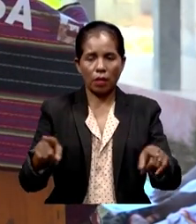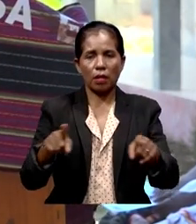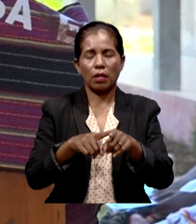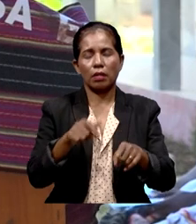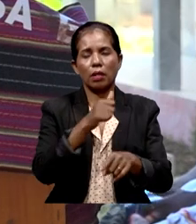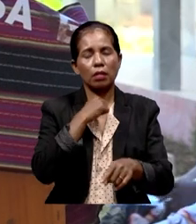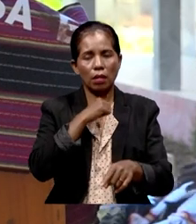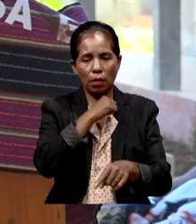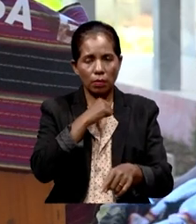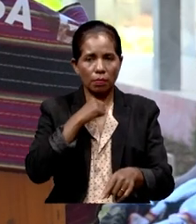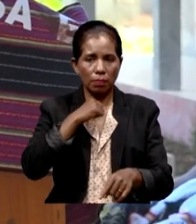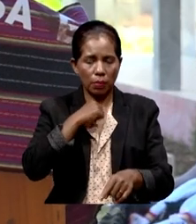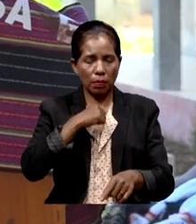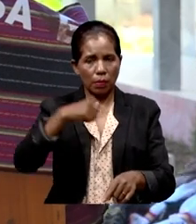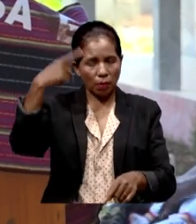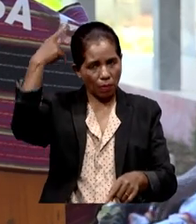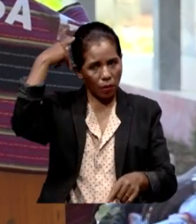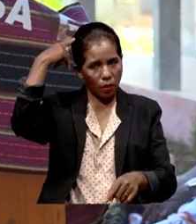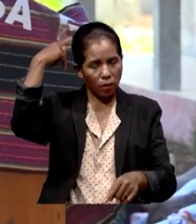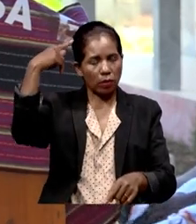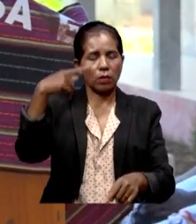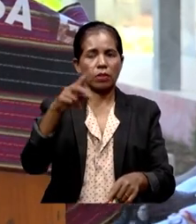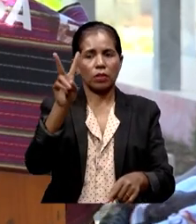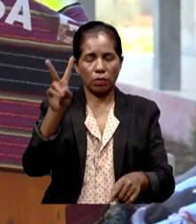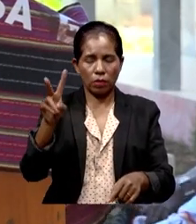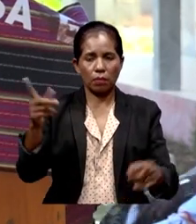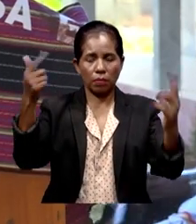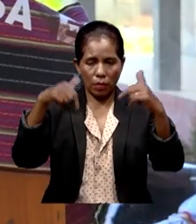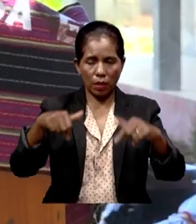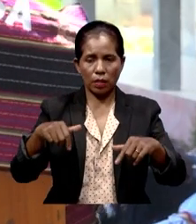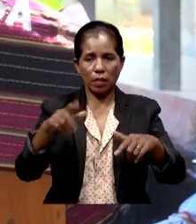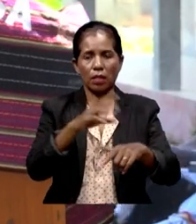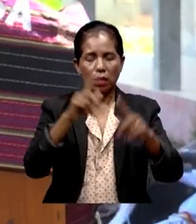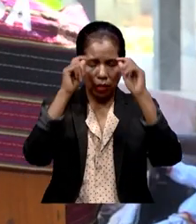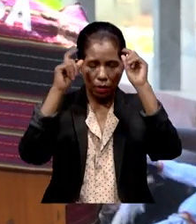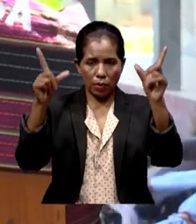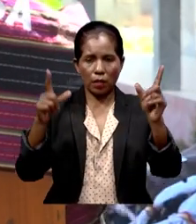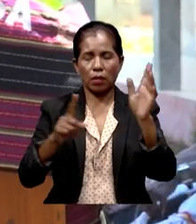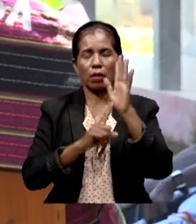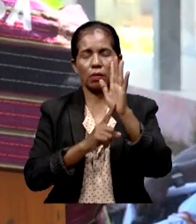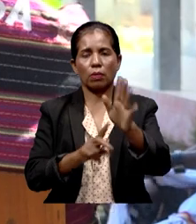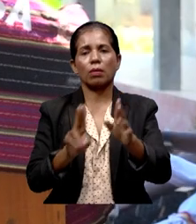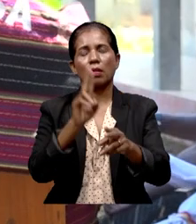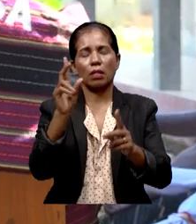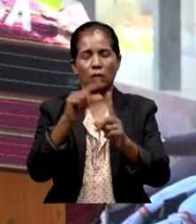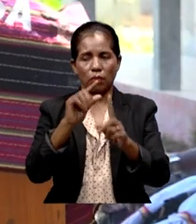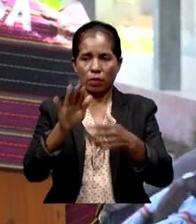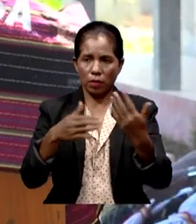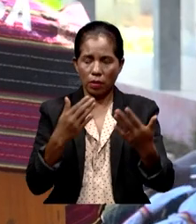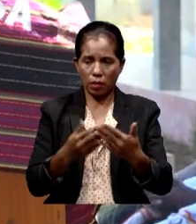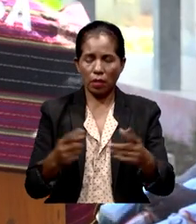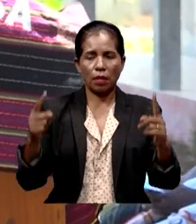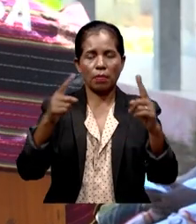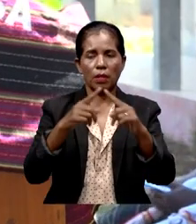Paulo II en hera tun ia da se tolo. A tua mos lia puan hera que ne eba serani sira poto. Li liu ba ia puan sa